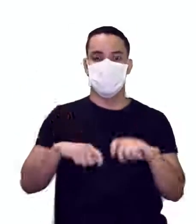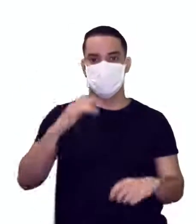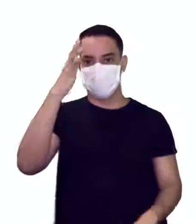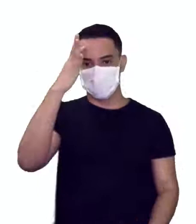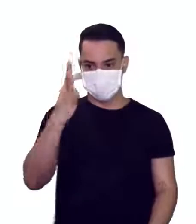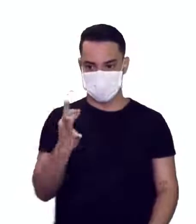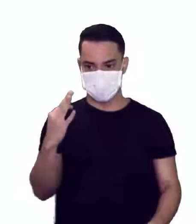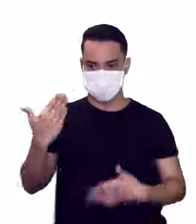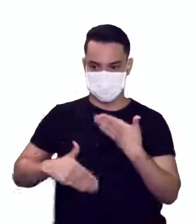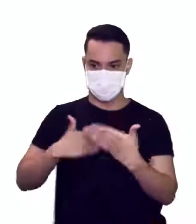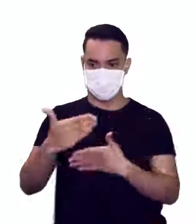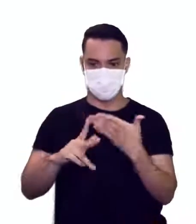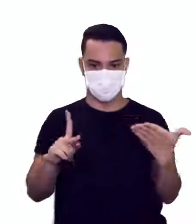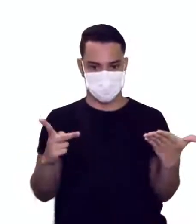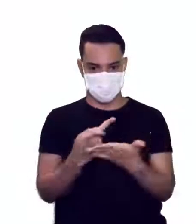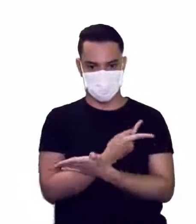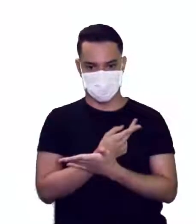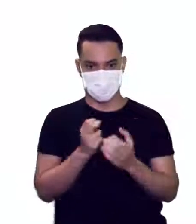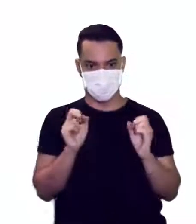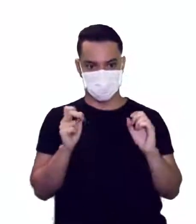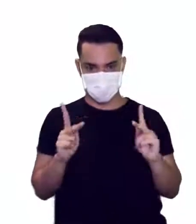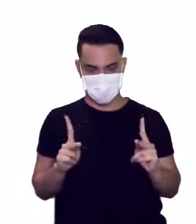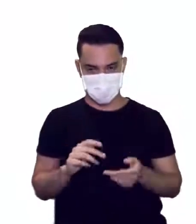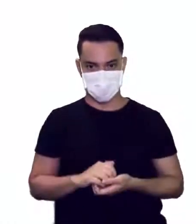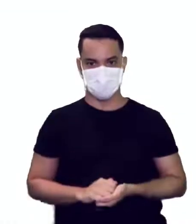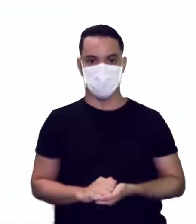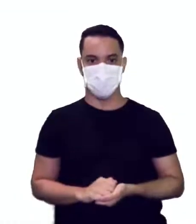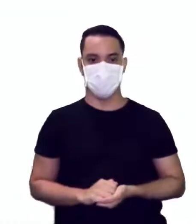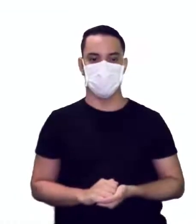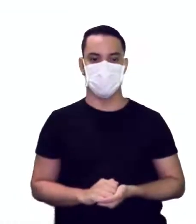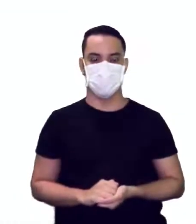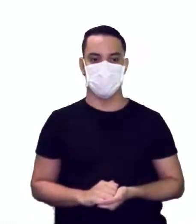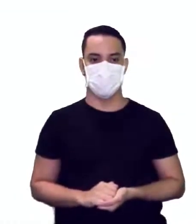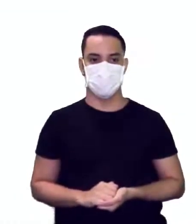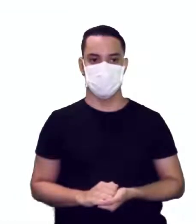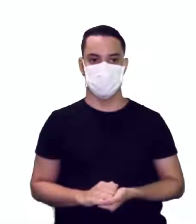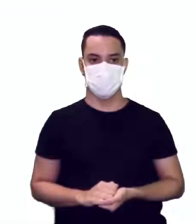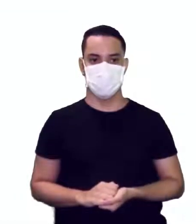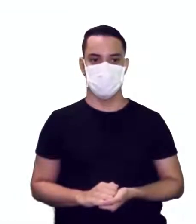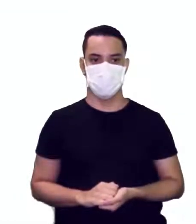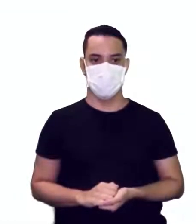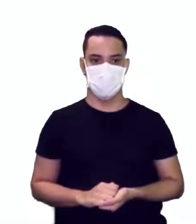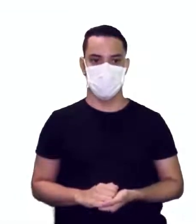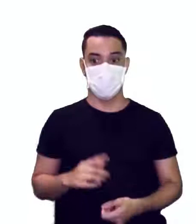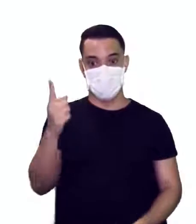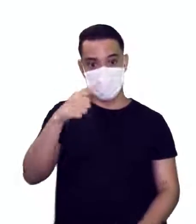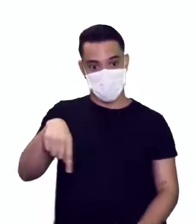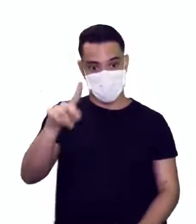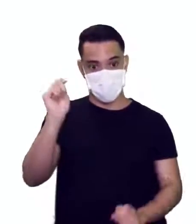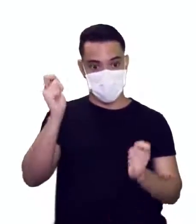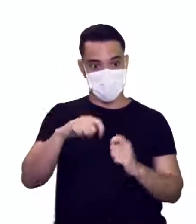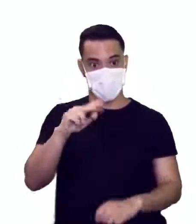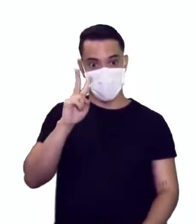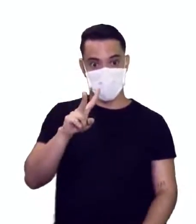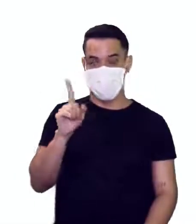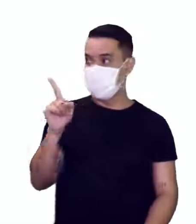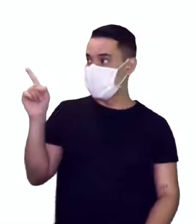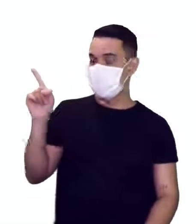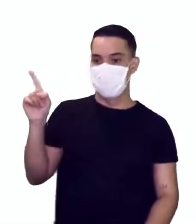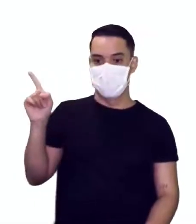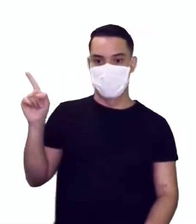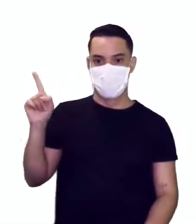esses processos, ok? Vamos continuar, olha só. Vocês podem ver aqui a